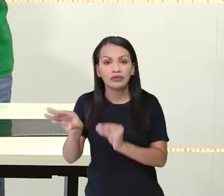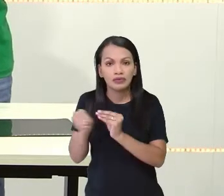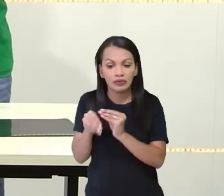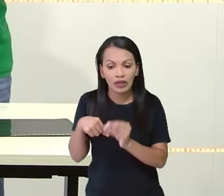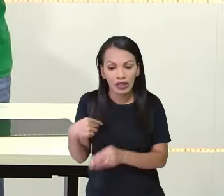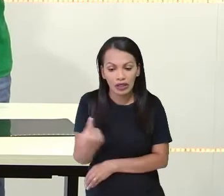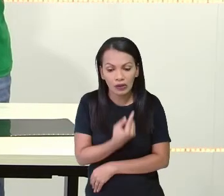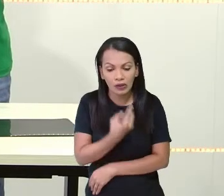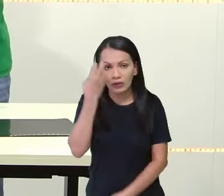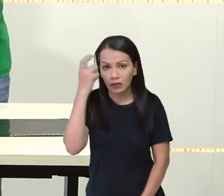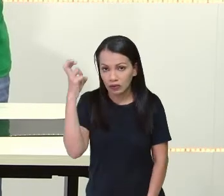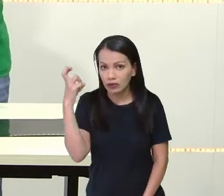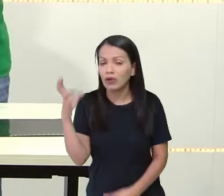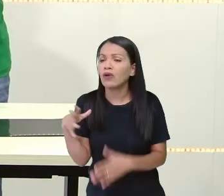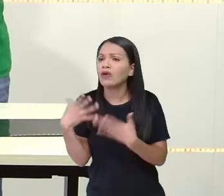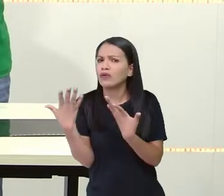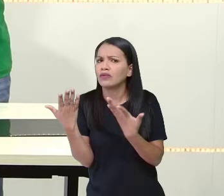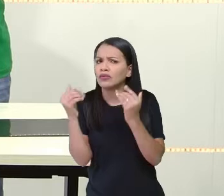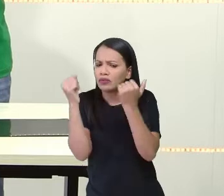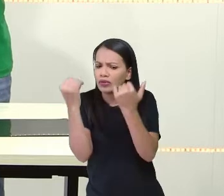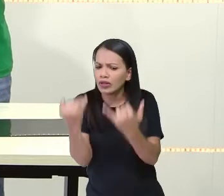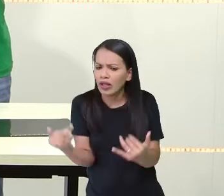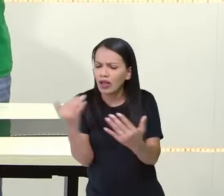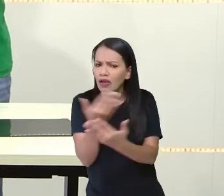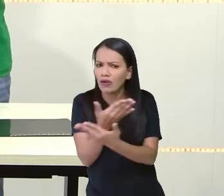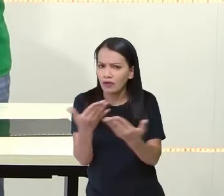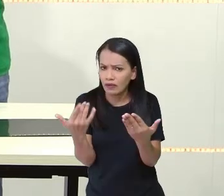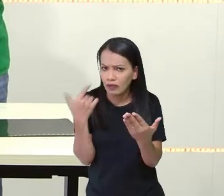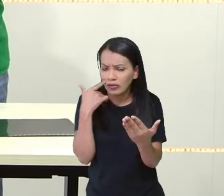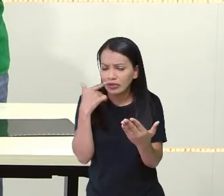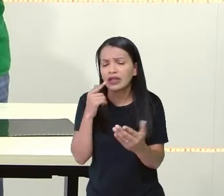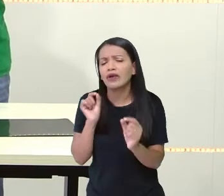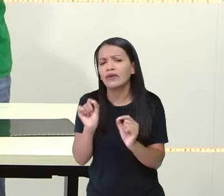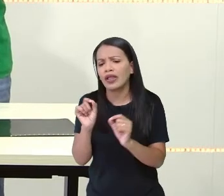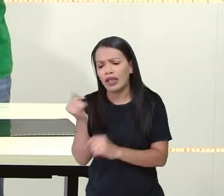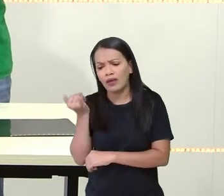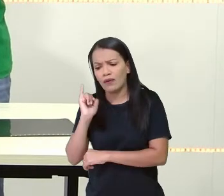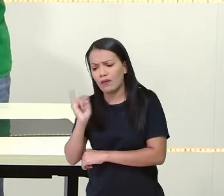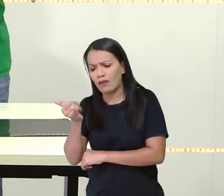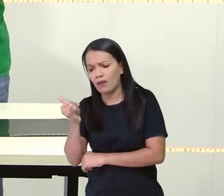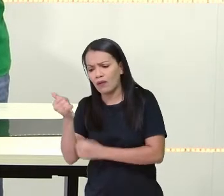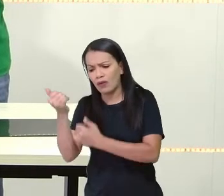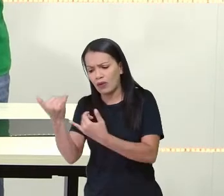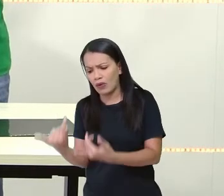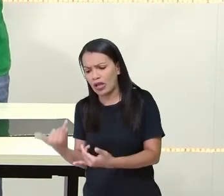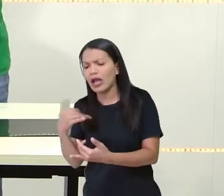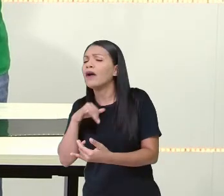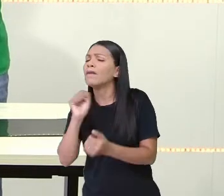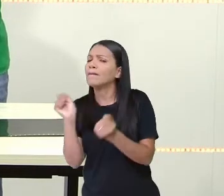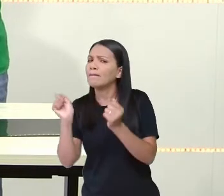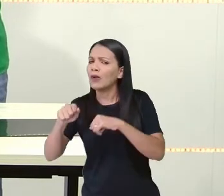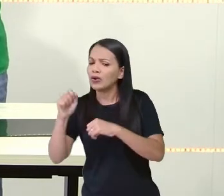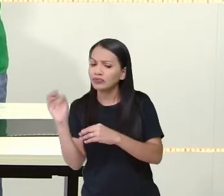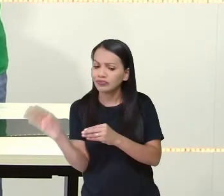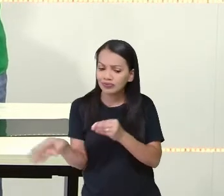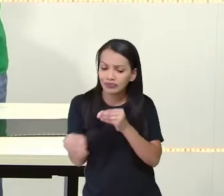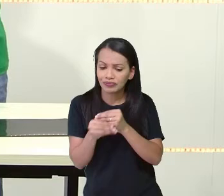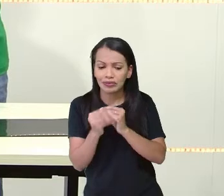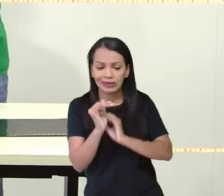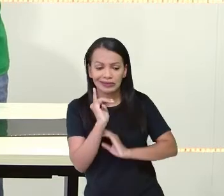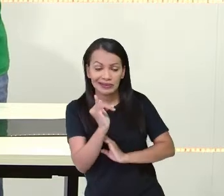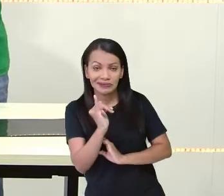nossa cultura. E como eu falei para vocês que quem conta um conto aumenta um ponto, então nós